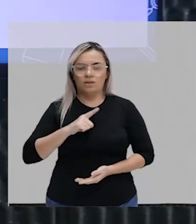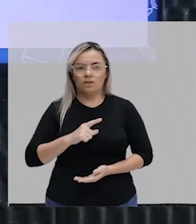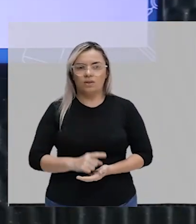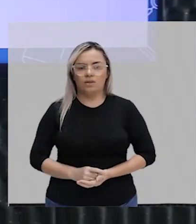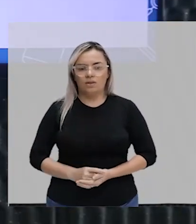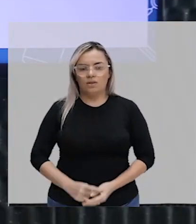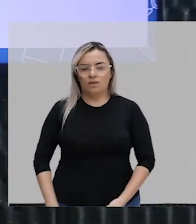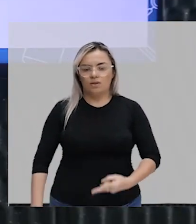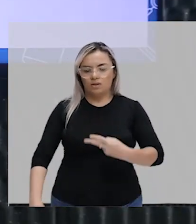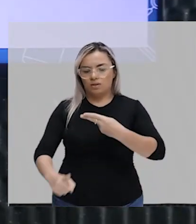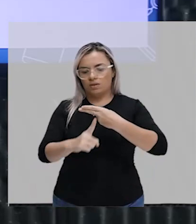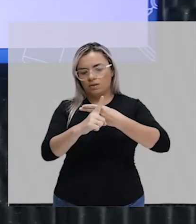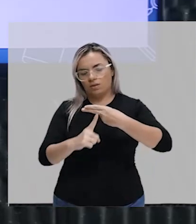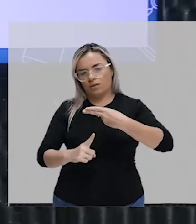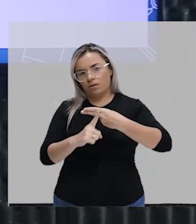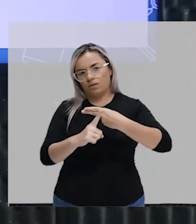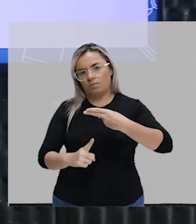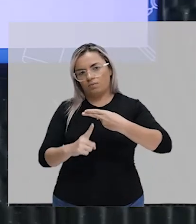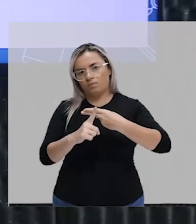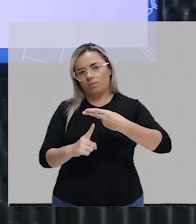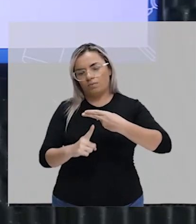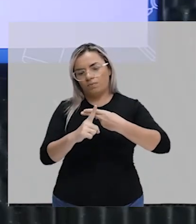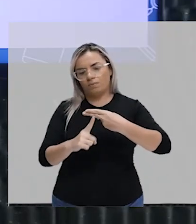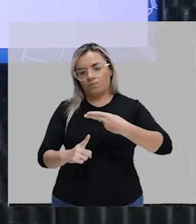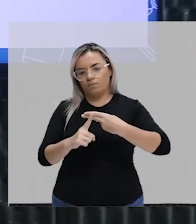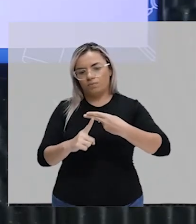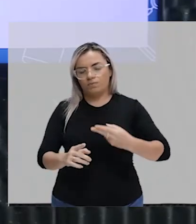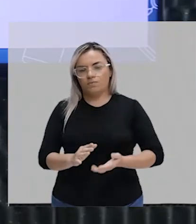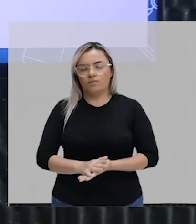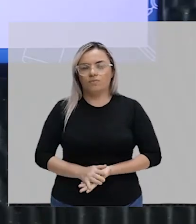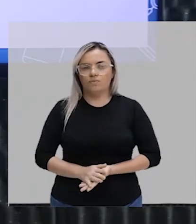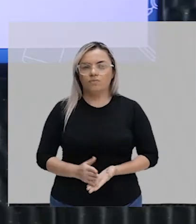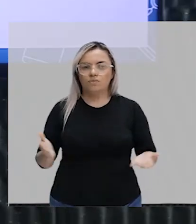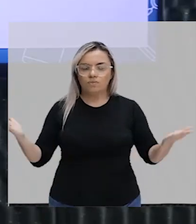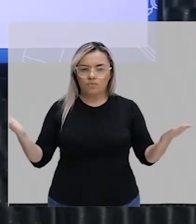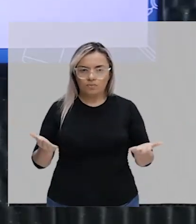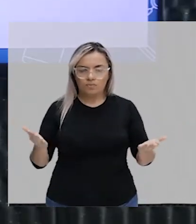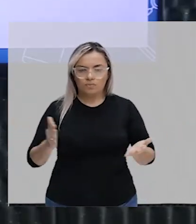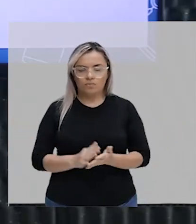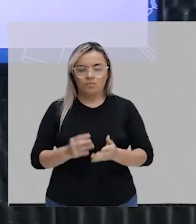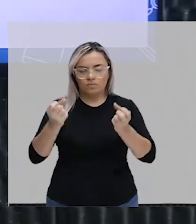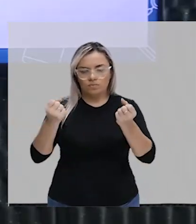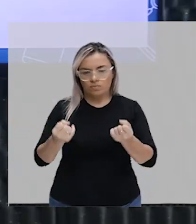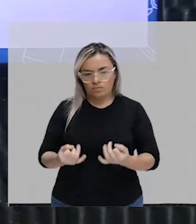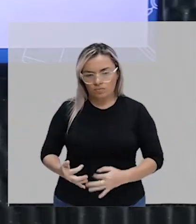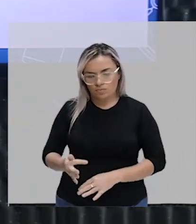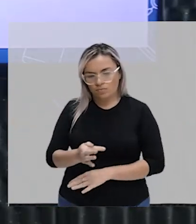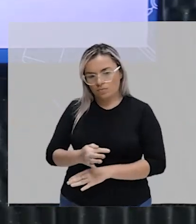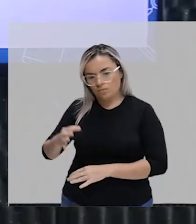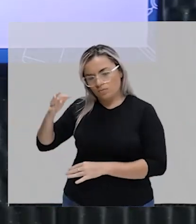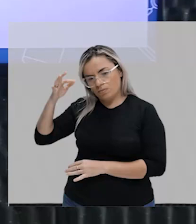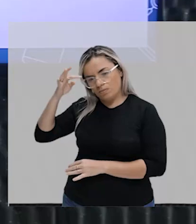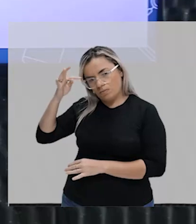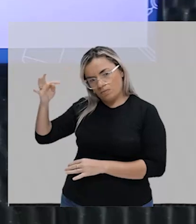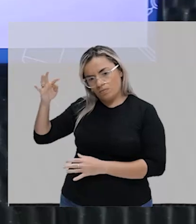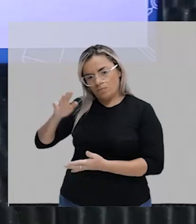tá bom? Então, agora sim, né, falando formalmente a respeito da chamada relação